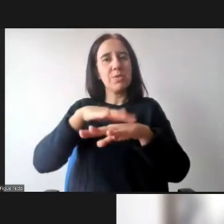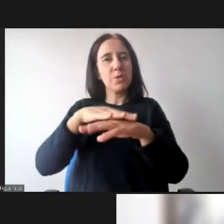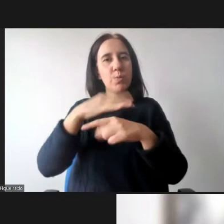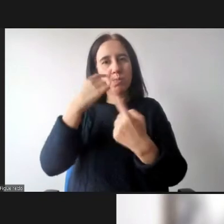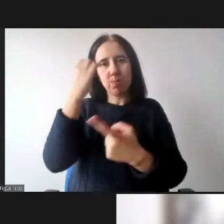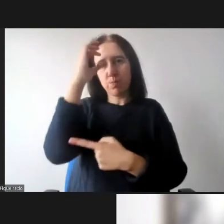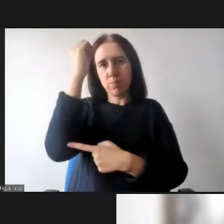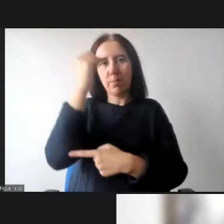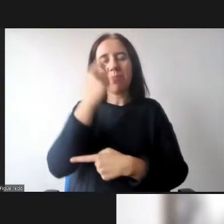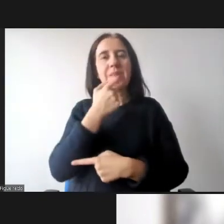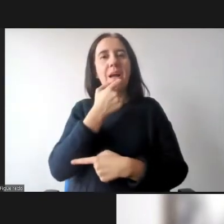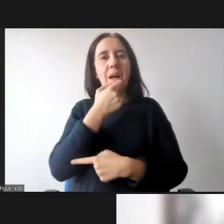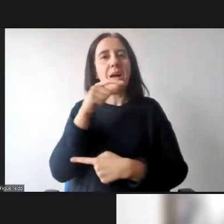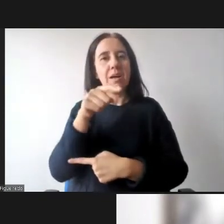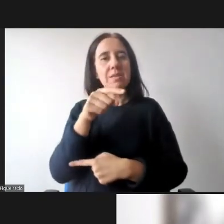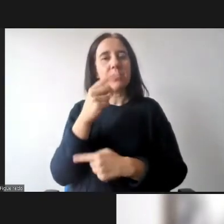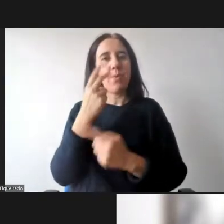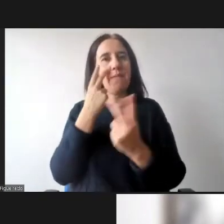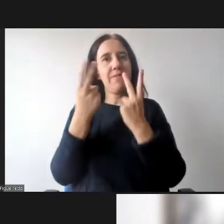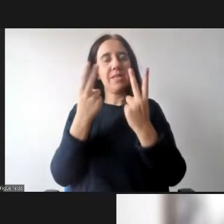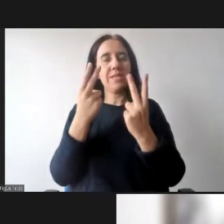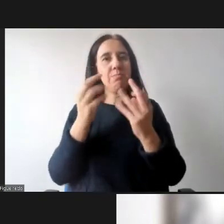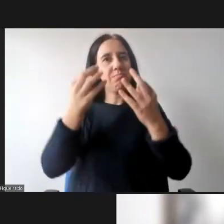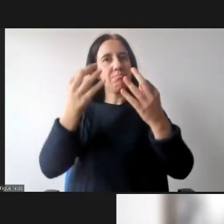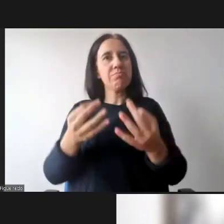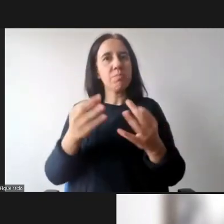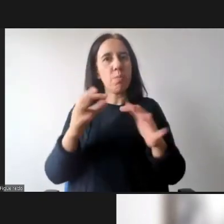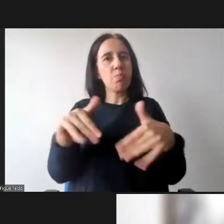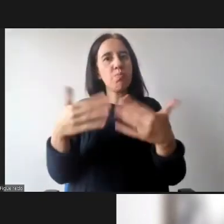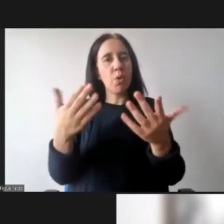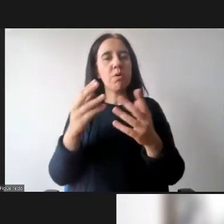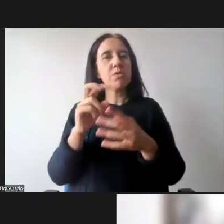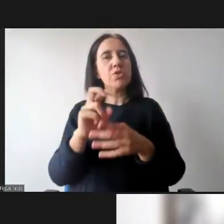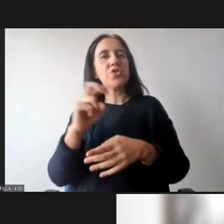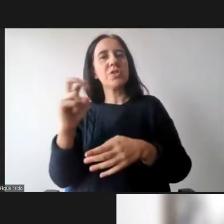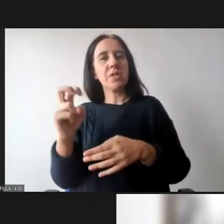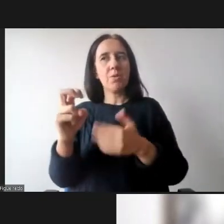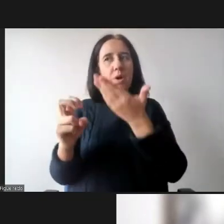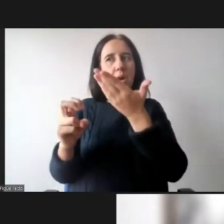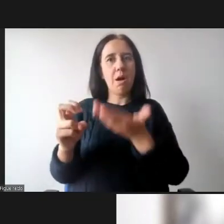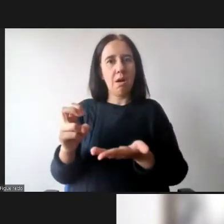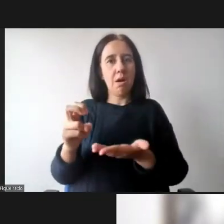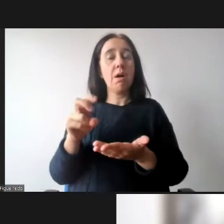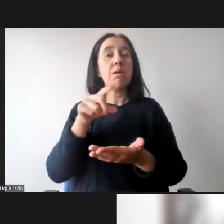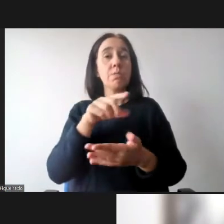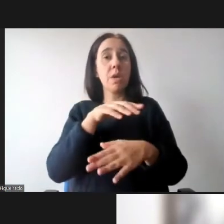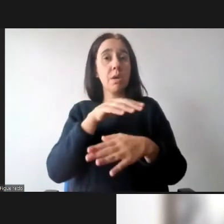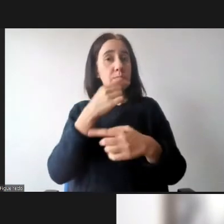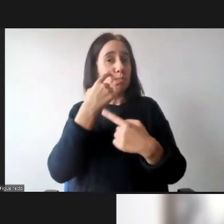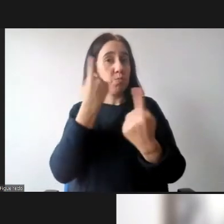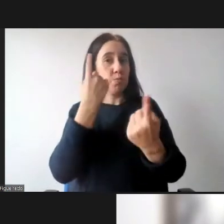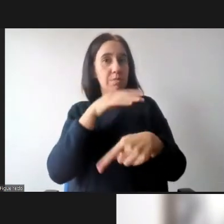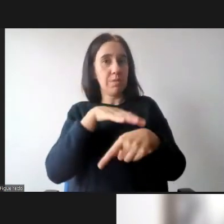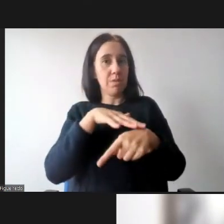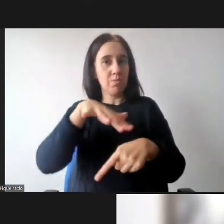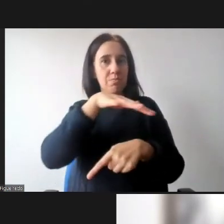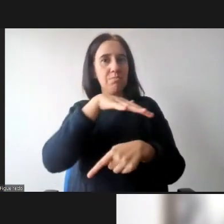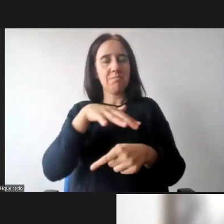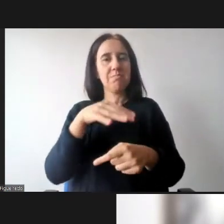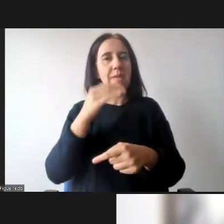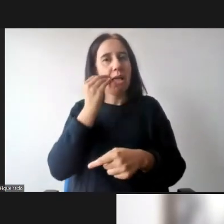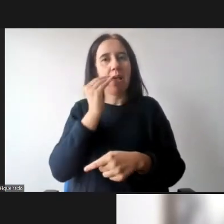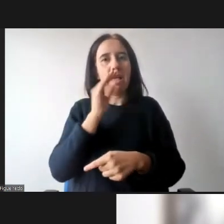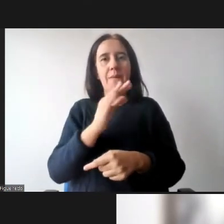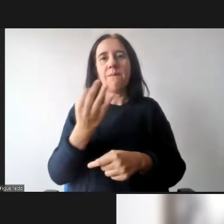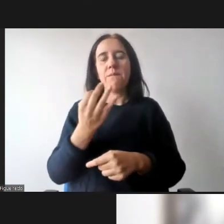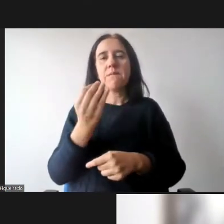essencialmente de uma visão de legitimação desse olhar externo, na medida em que o direito público corresponde necessariamente àquilo que é